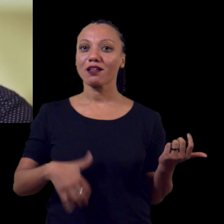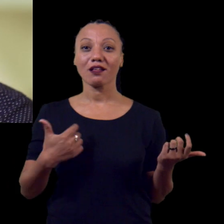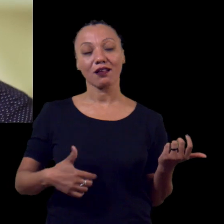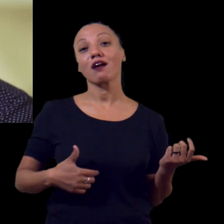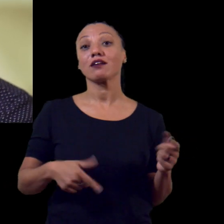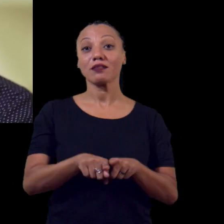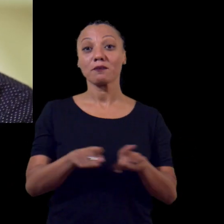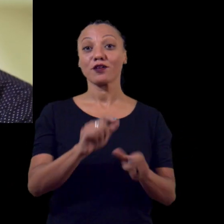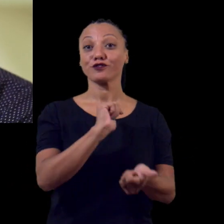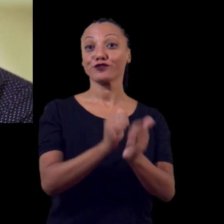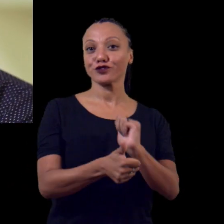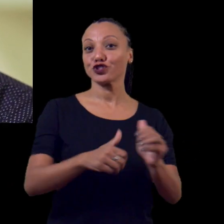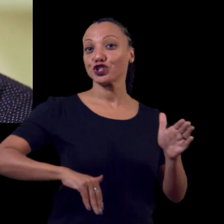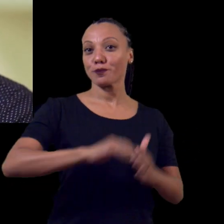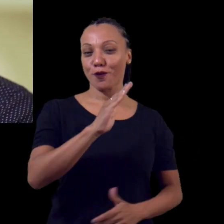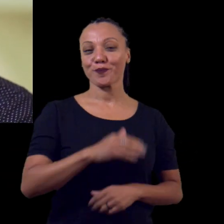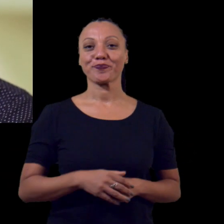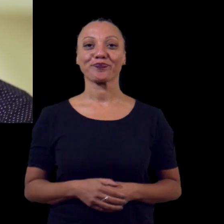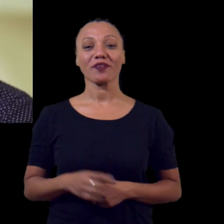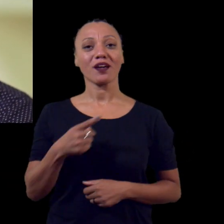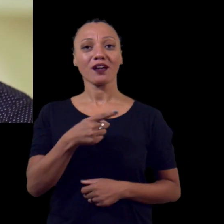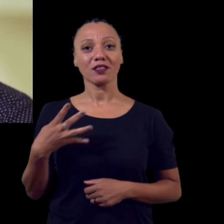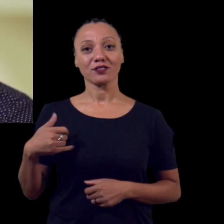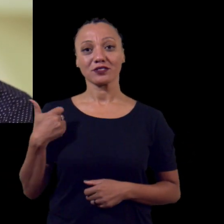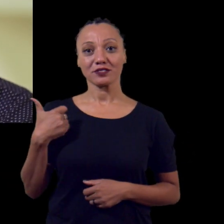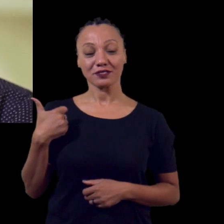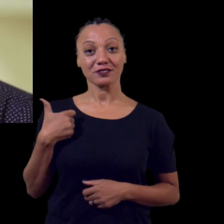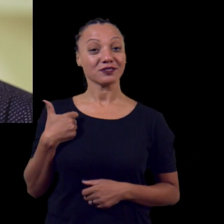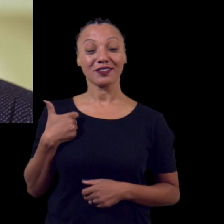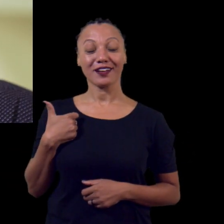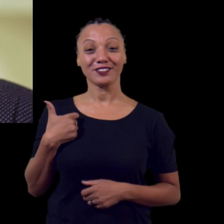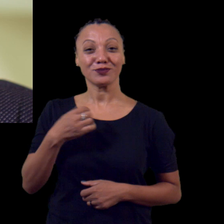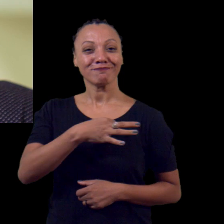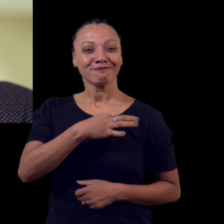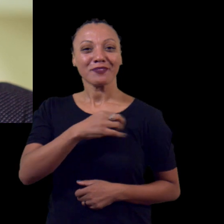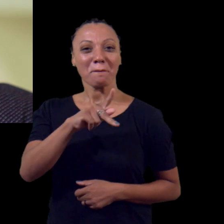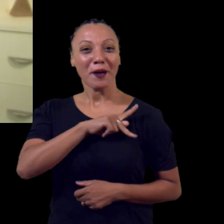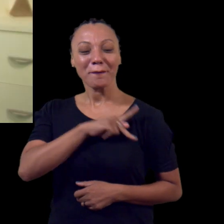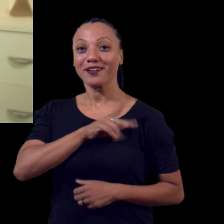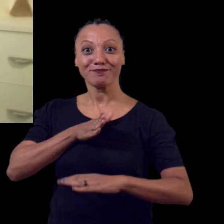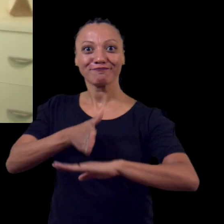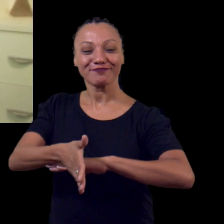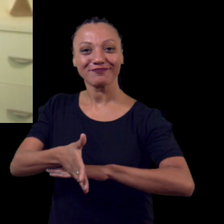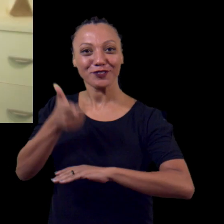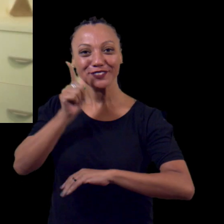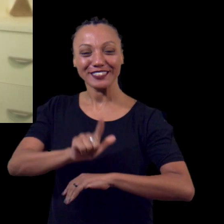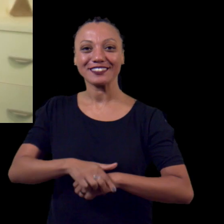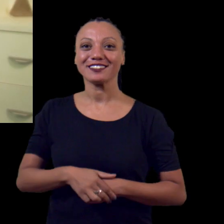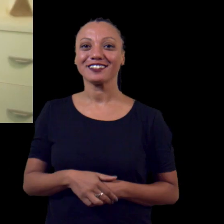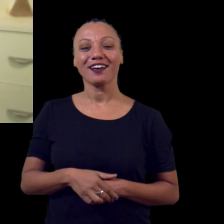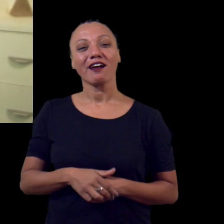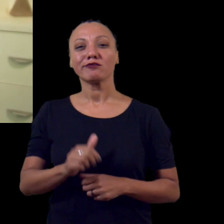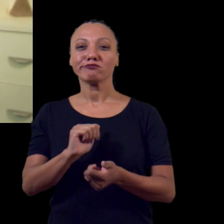treinava futebol. Aos 14 anos eu entrei no meu time do coração, que era o Palmeiras. E eu entrei